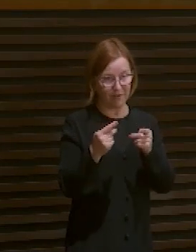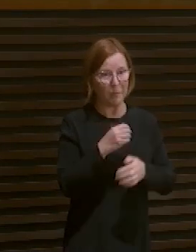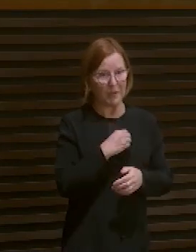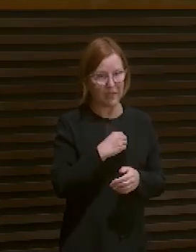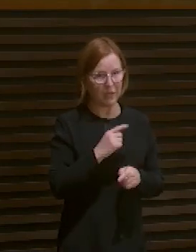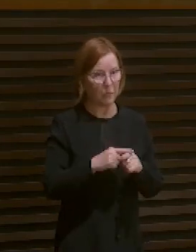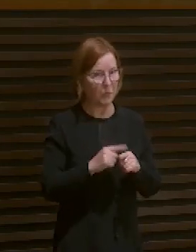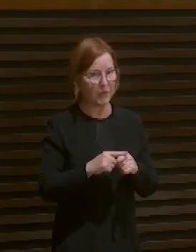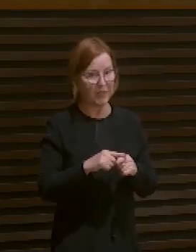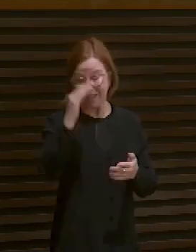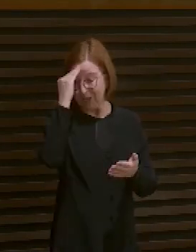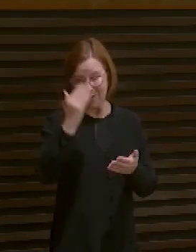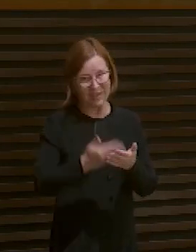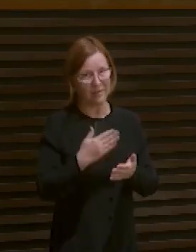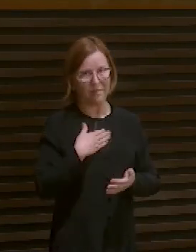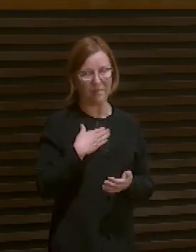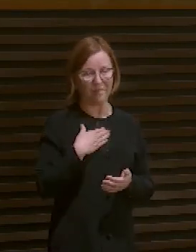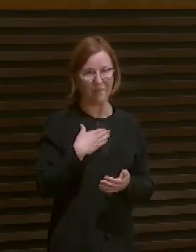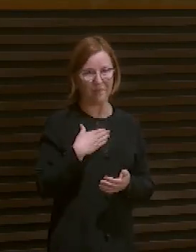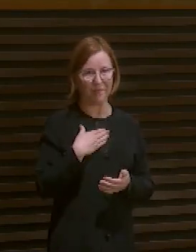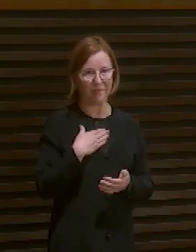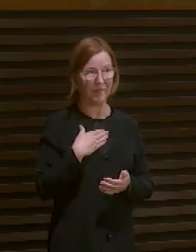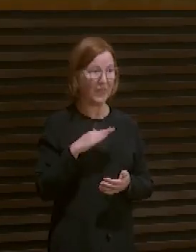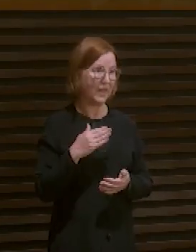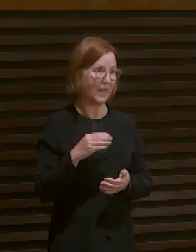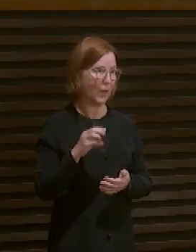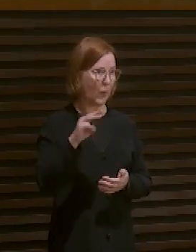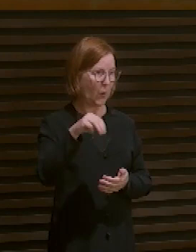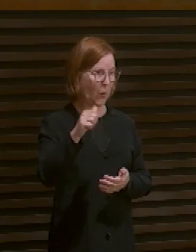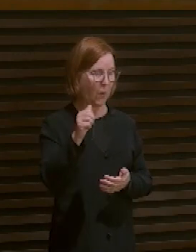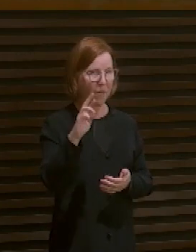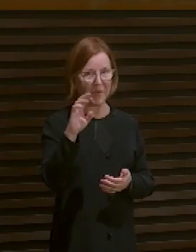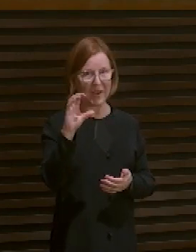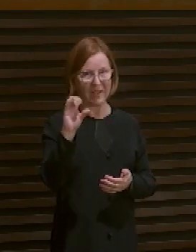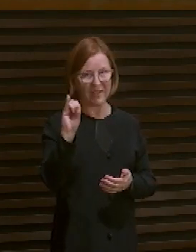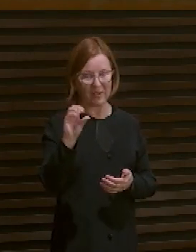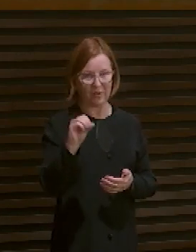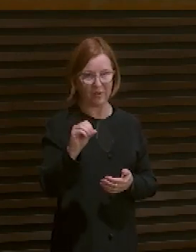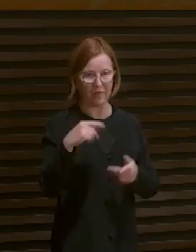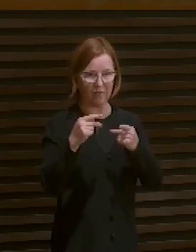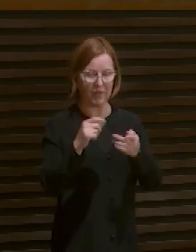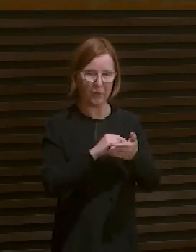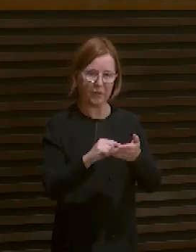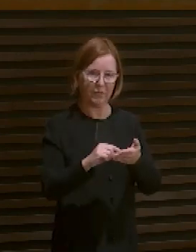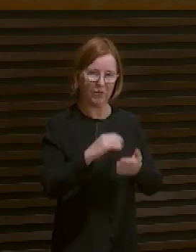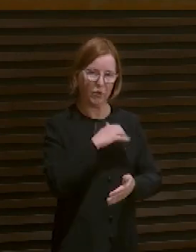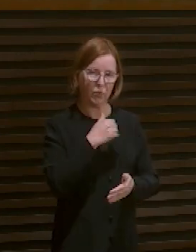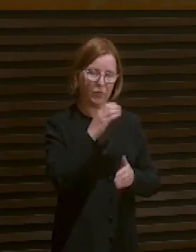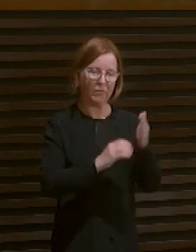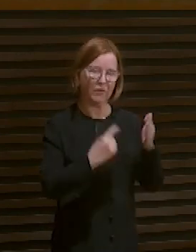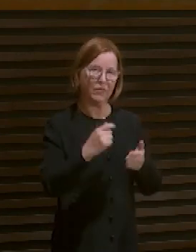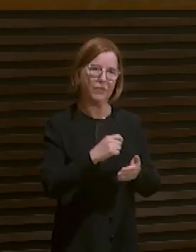não creem em mim. Então o Márcio citou o versículo de João 1,